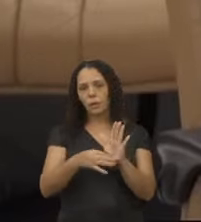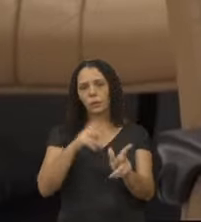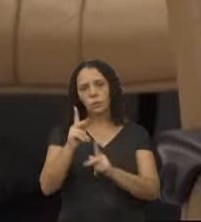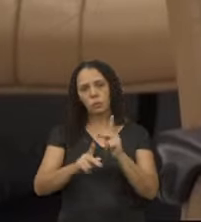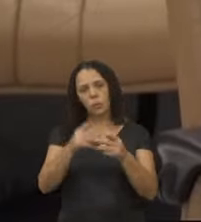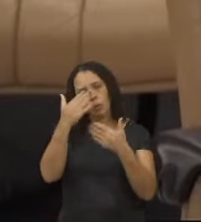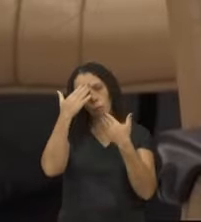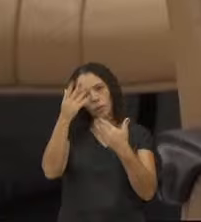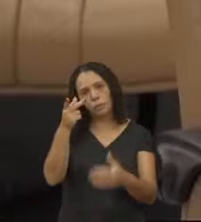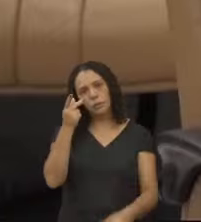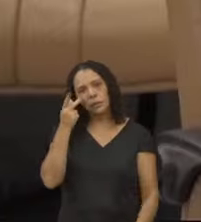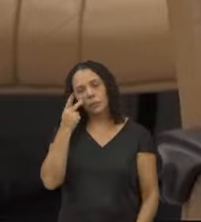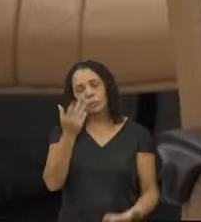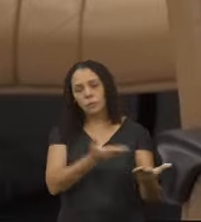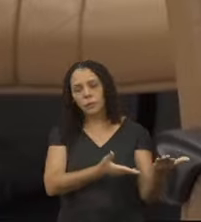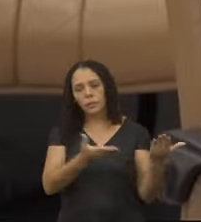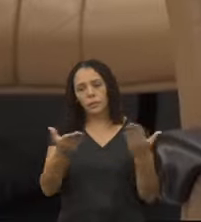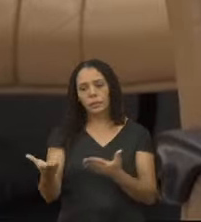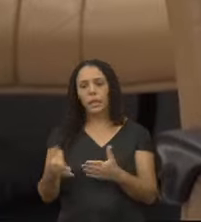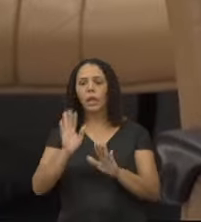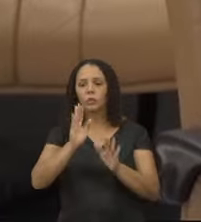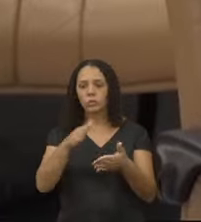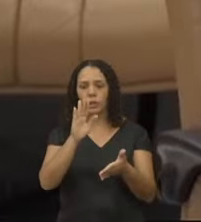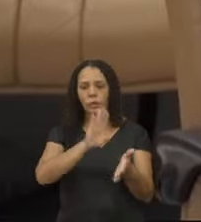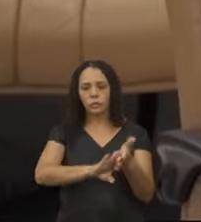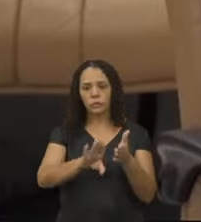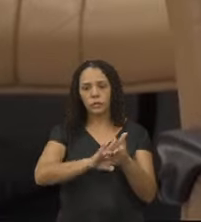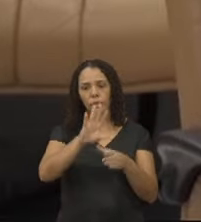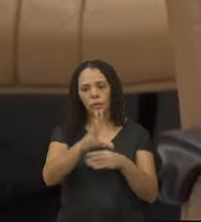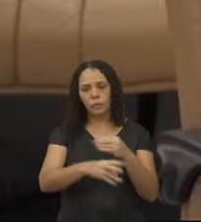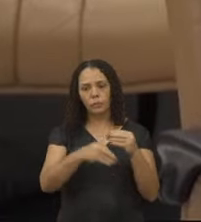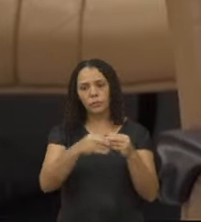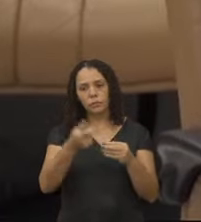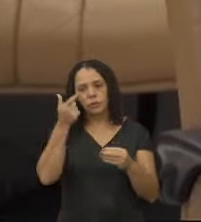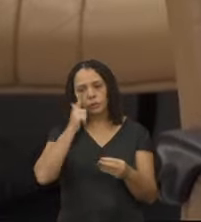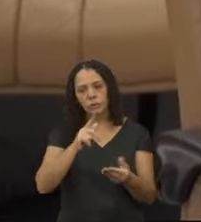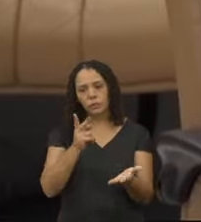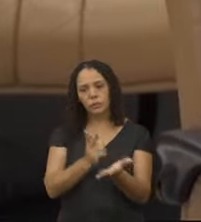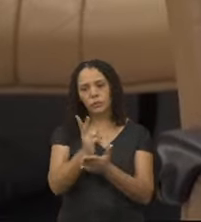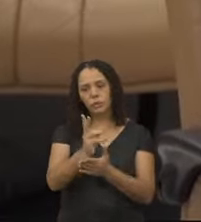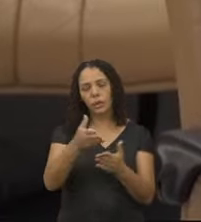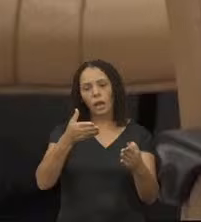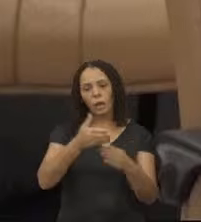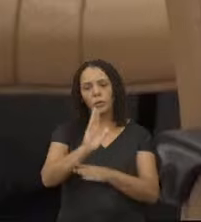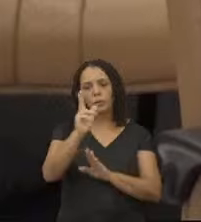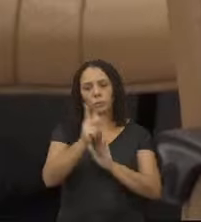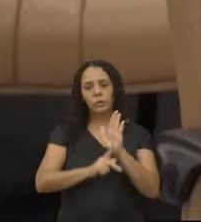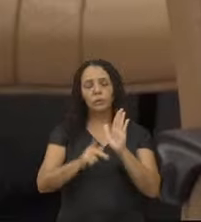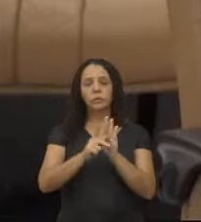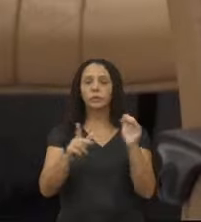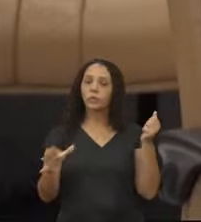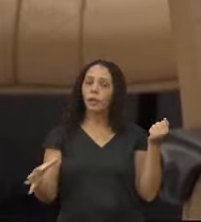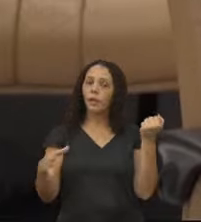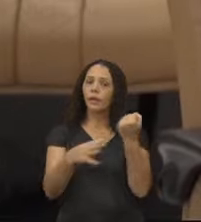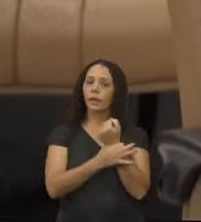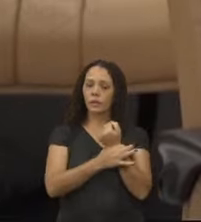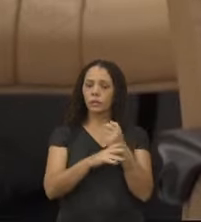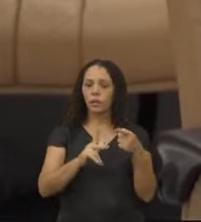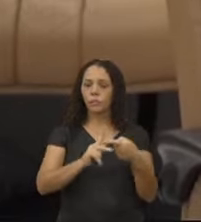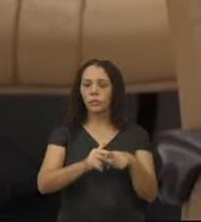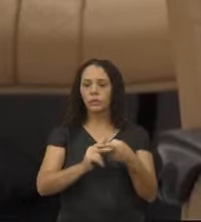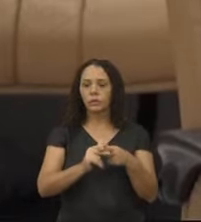agradeço o Paulinho por trazer a demanda dos charreteiros, já retirei a emenda para que a gente consiga seguir aí, aprovar esse projeto e garantir também a manutenção